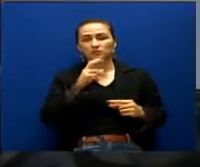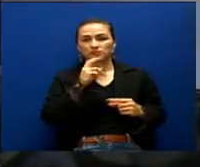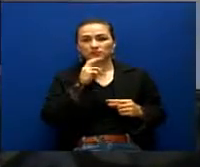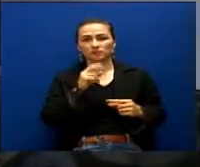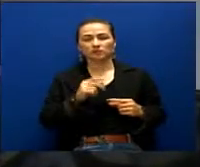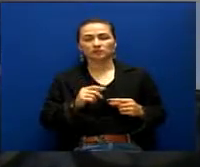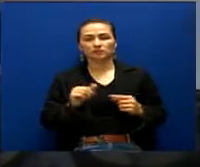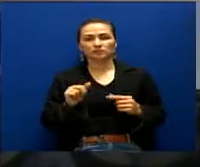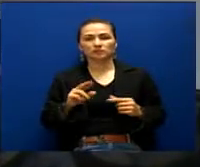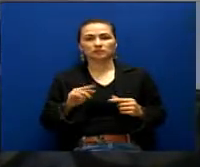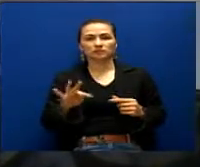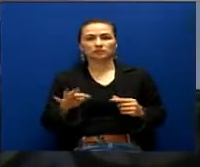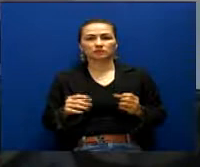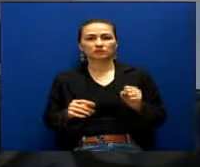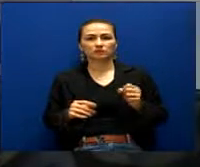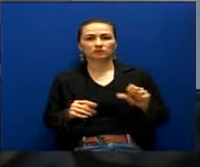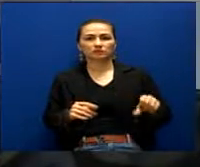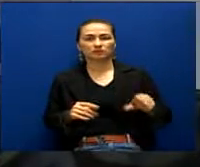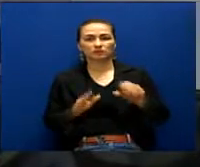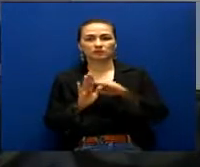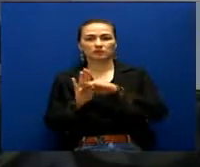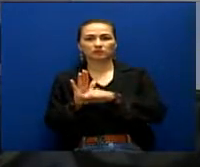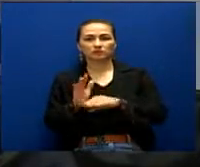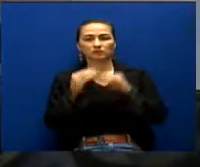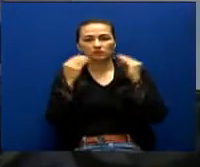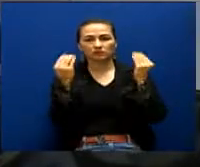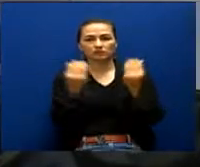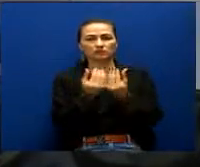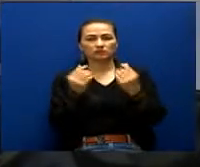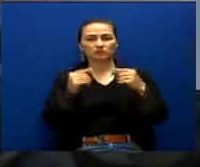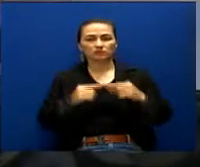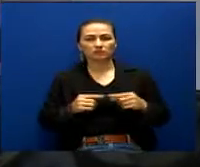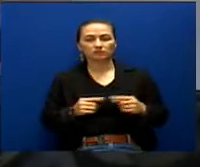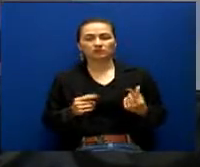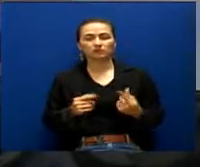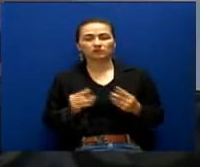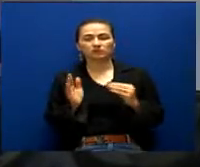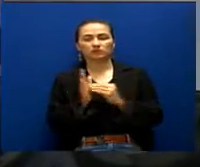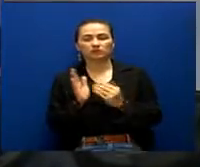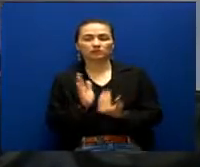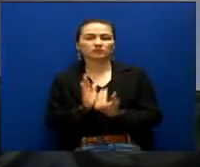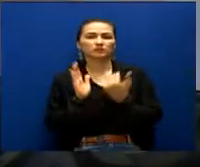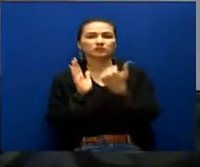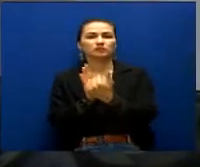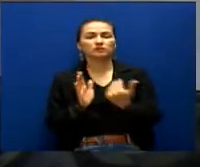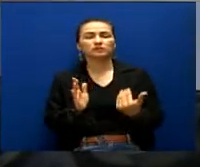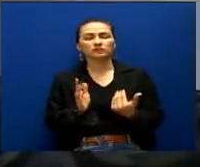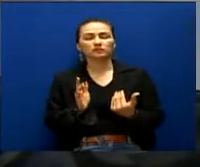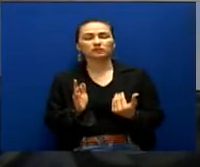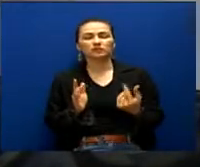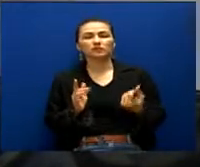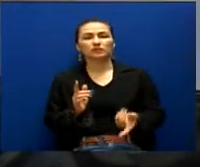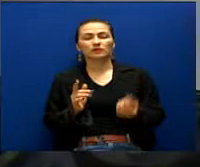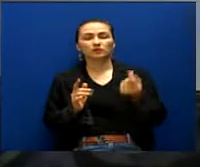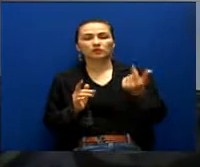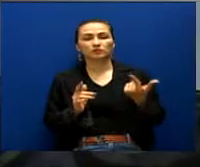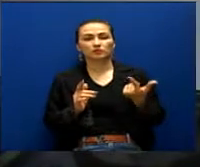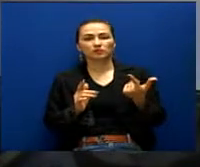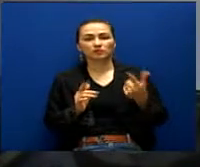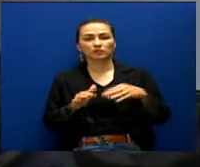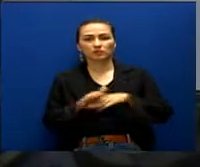o previsto no artigo 89, parágrafo 2º do Regimento Interno da Câmara, dessa ação acrescentada poderá contar com verbas já previstas para a